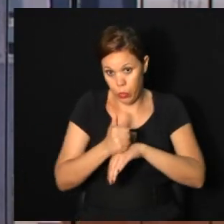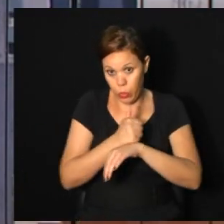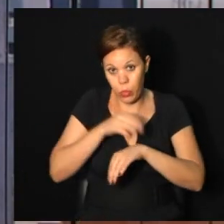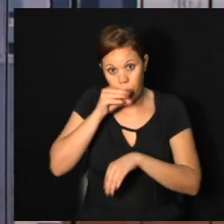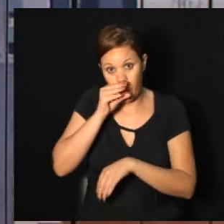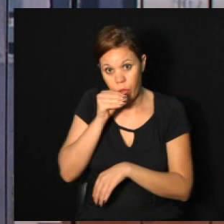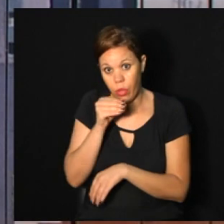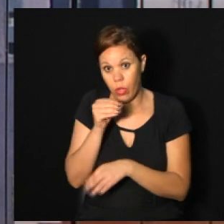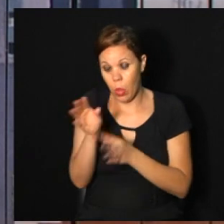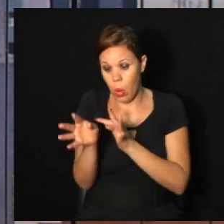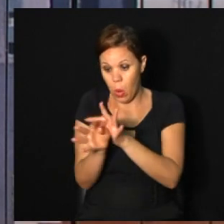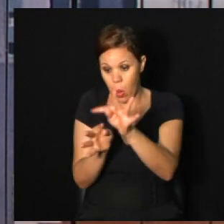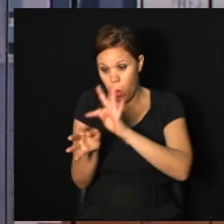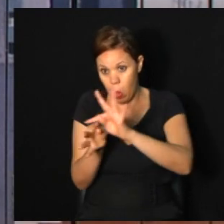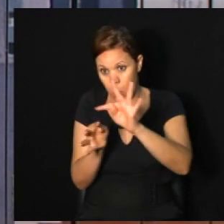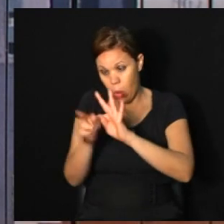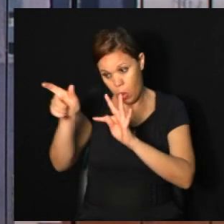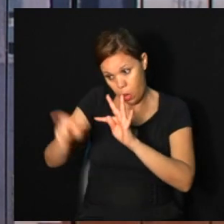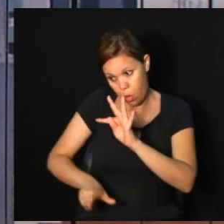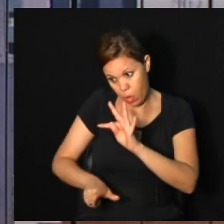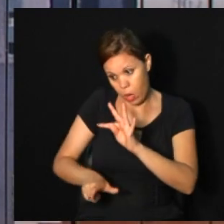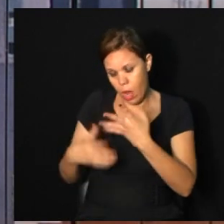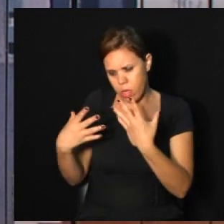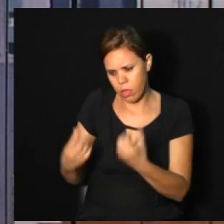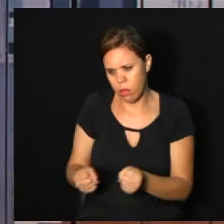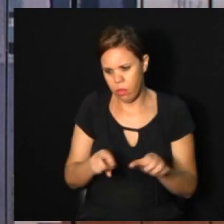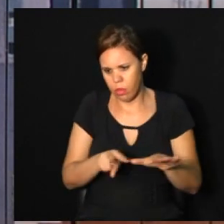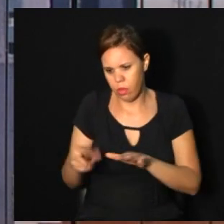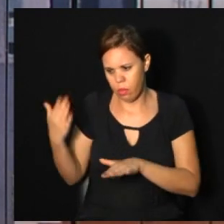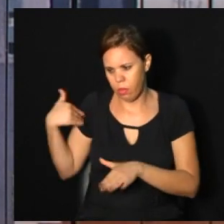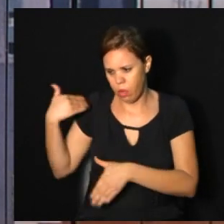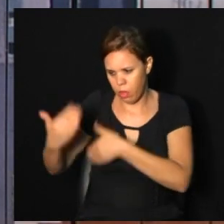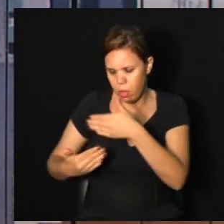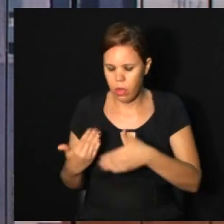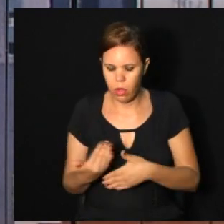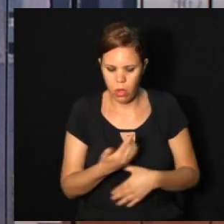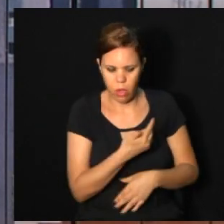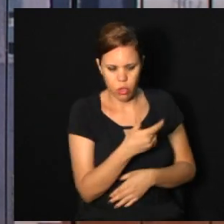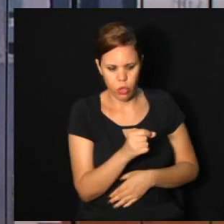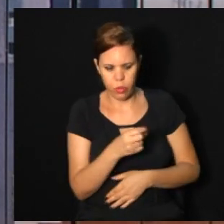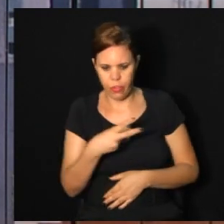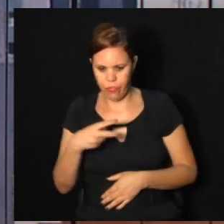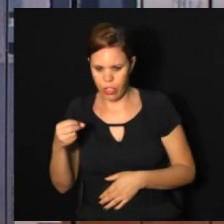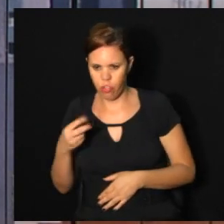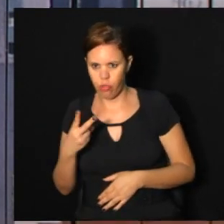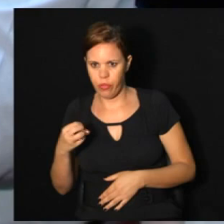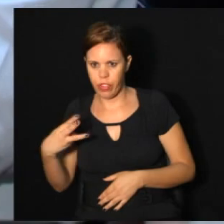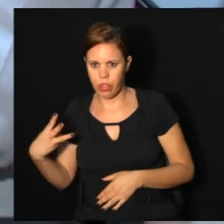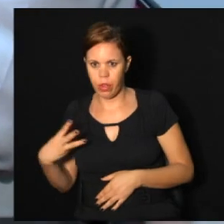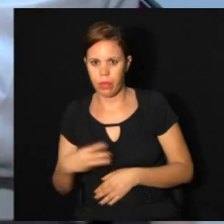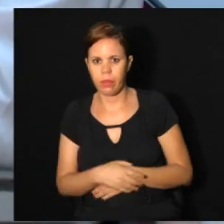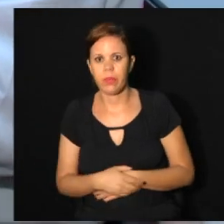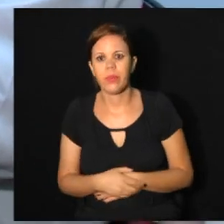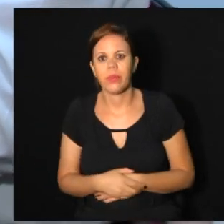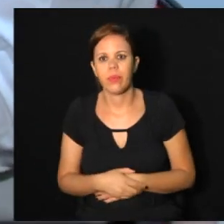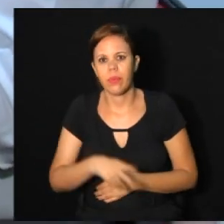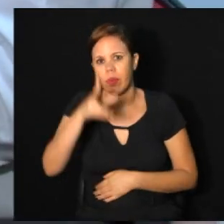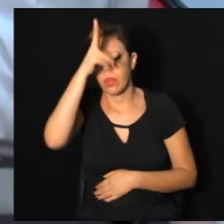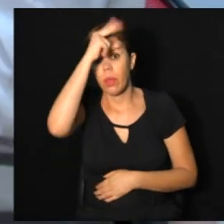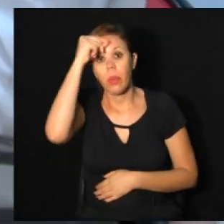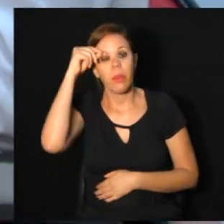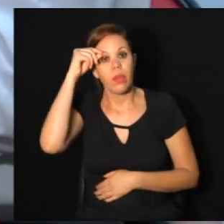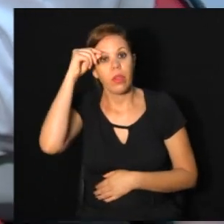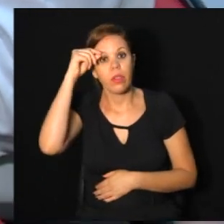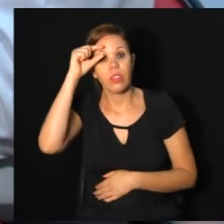o cargo na última semana para o quadriênio 2020-2023. Confira. O prefeito de